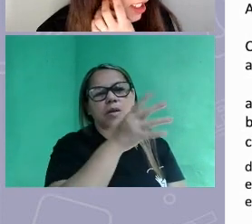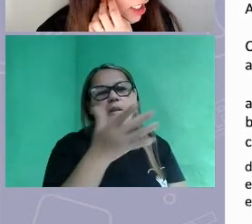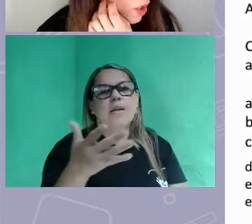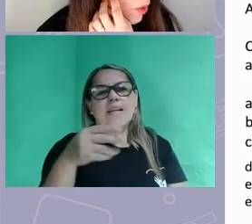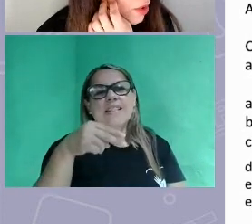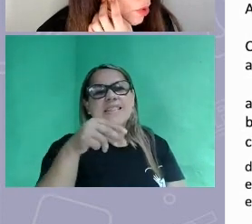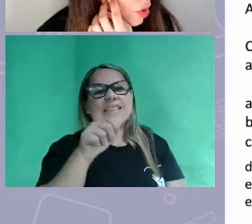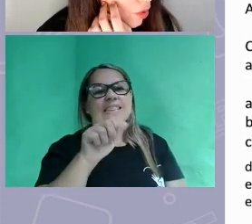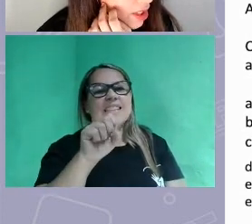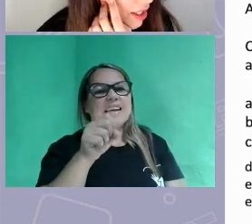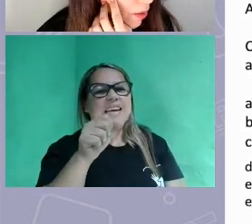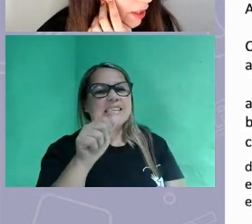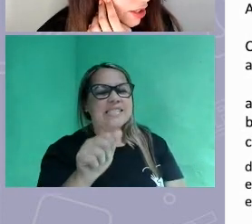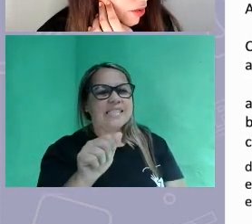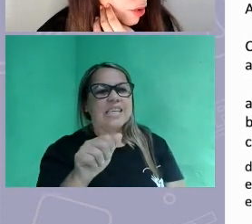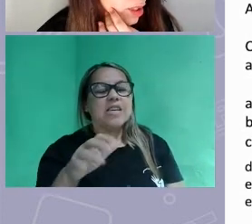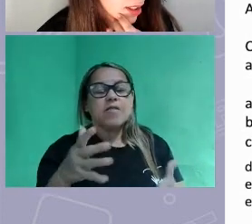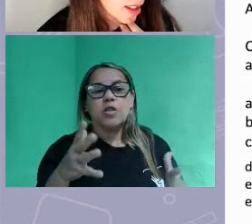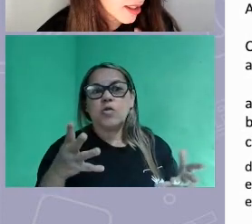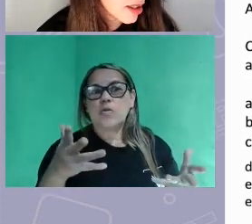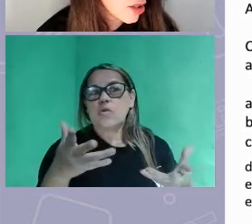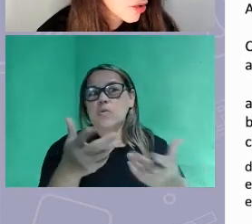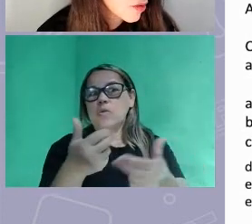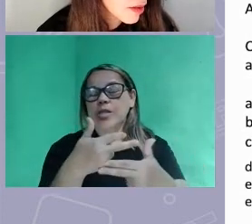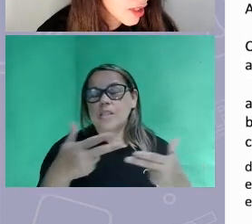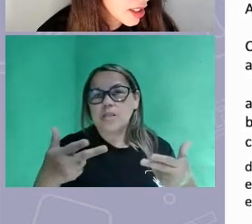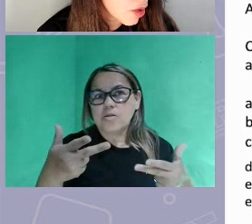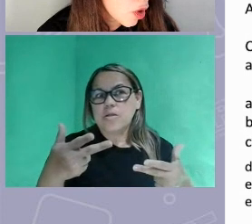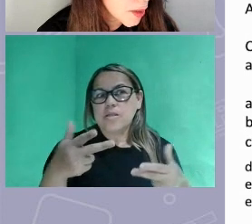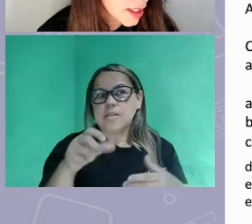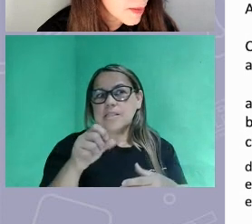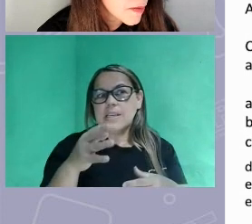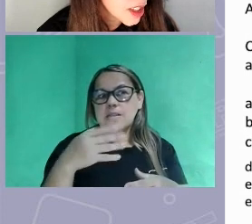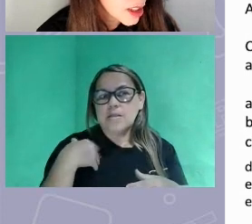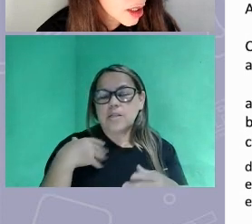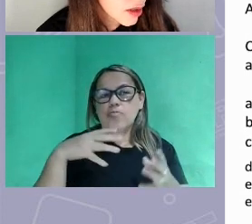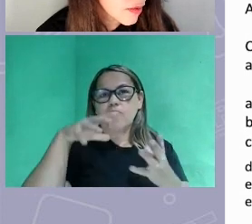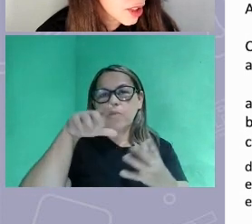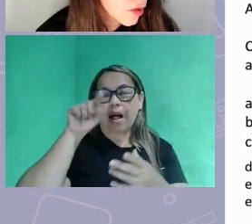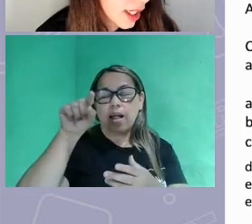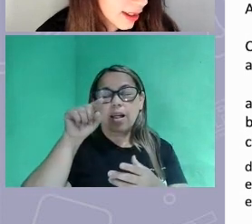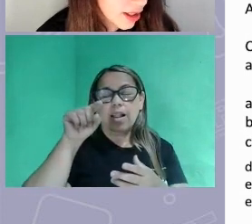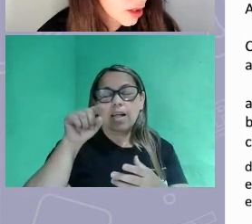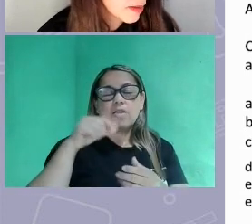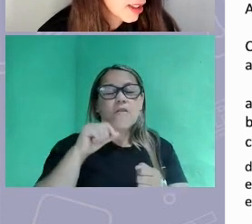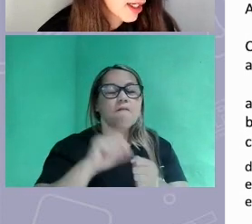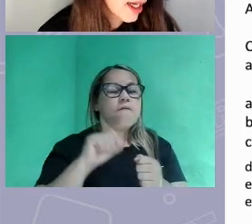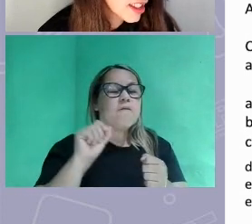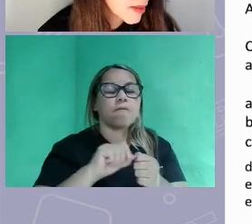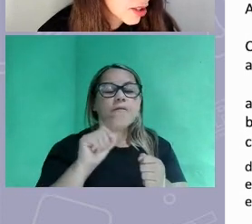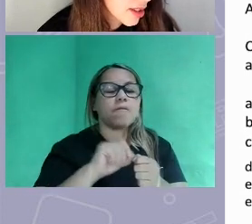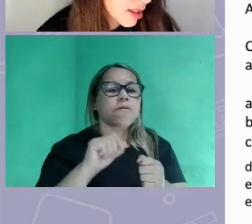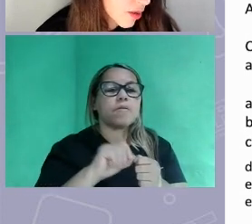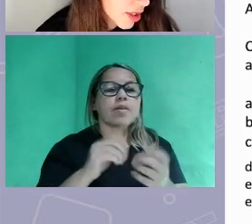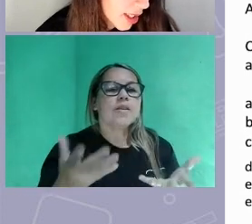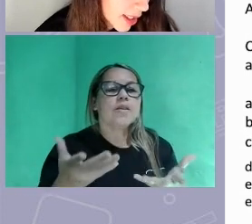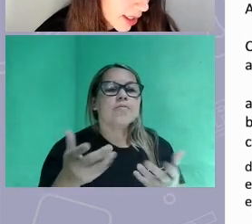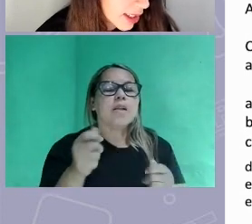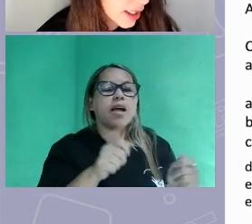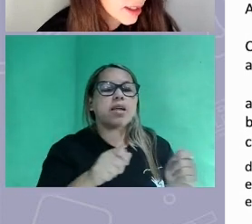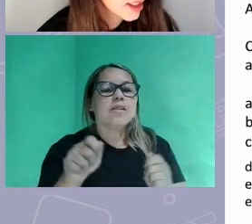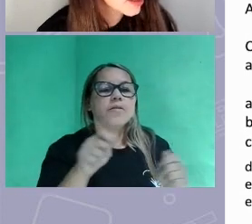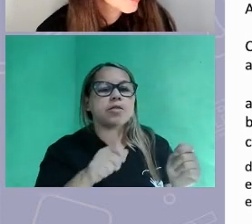enquanto todas as operações dos satélites uma vez em órbita são efetuadas pela administração